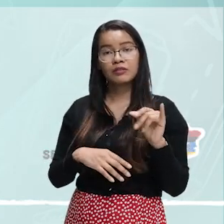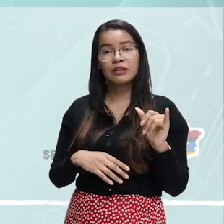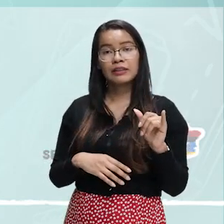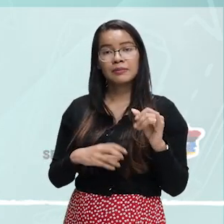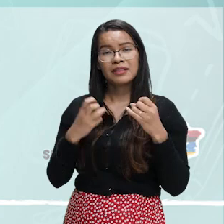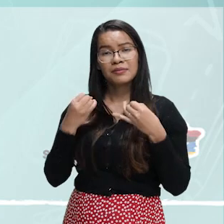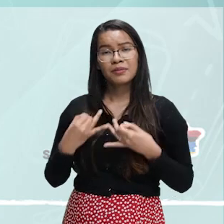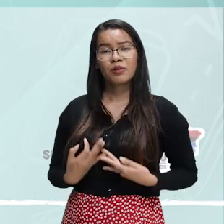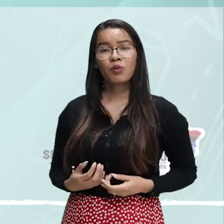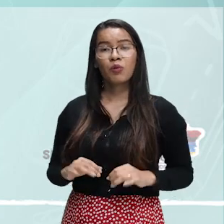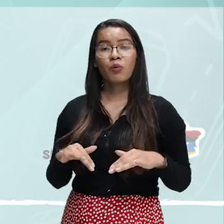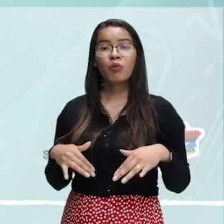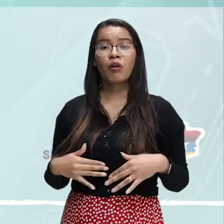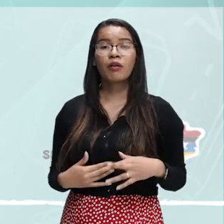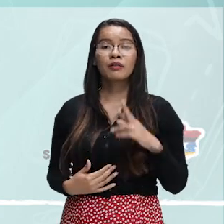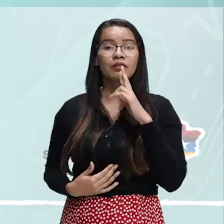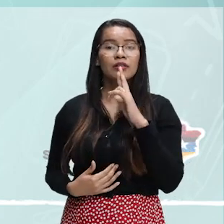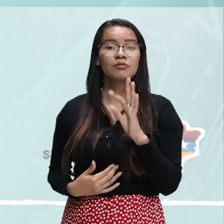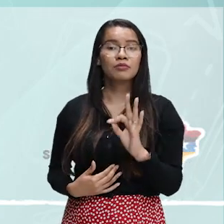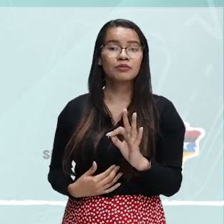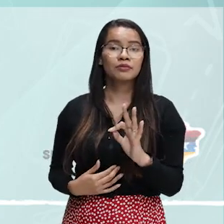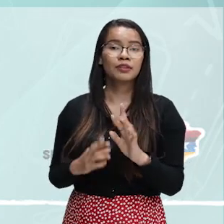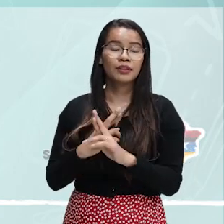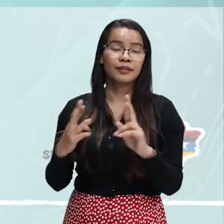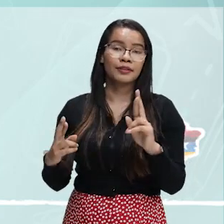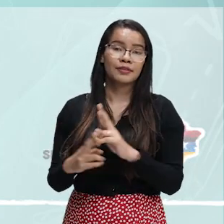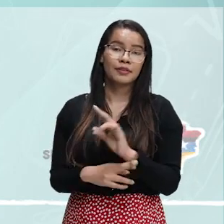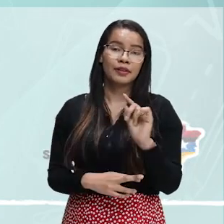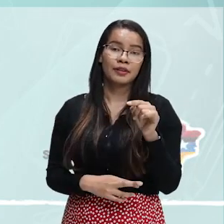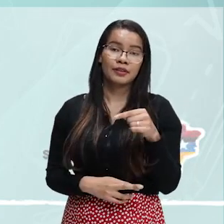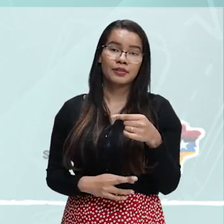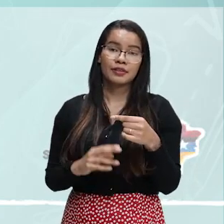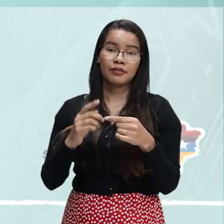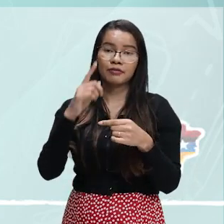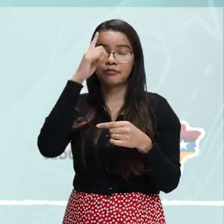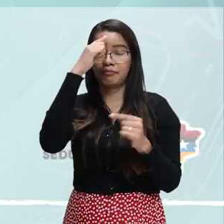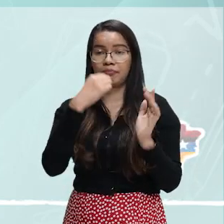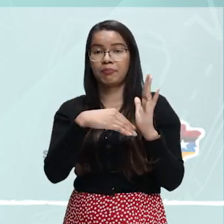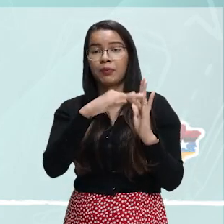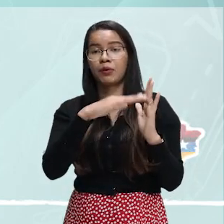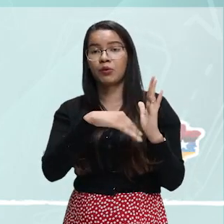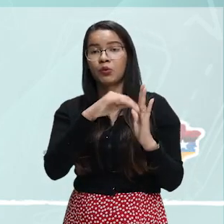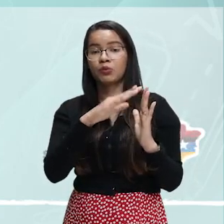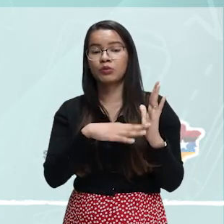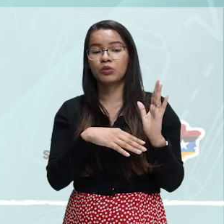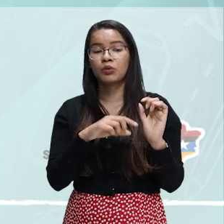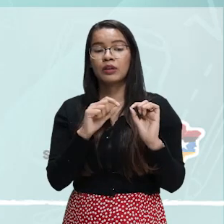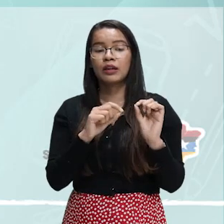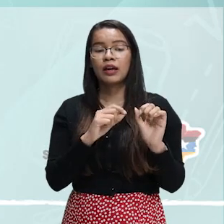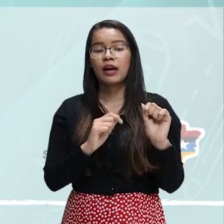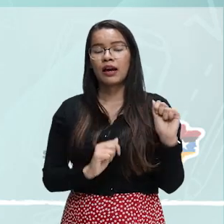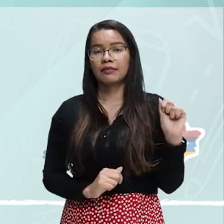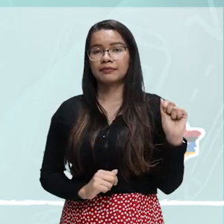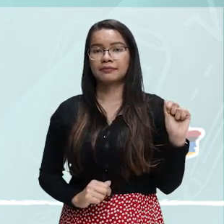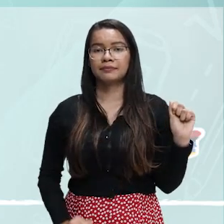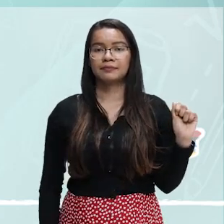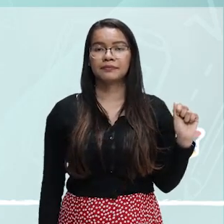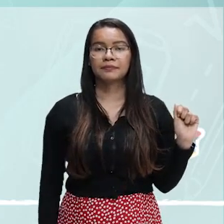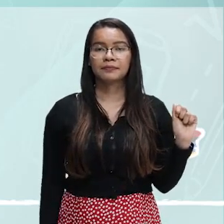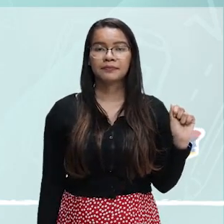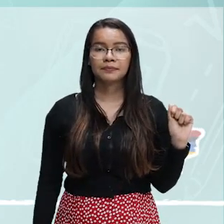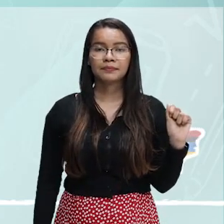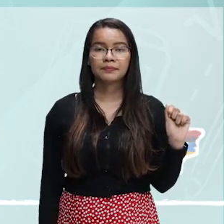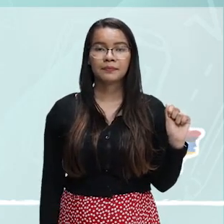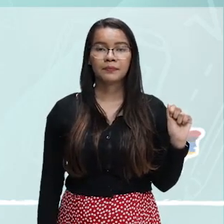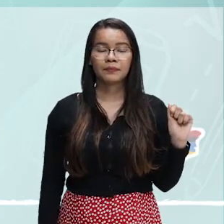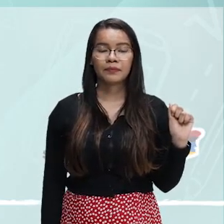posso marcar como correto em relação a essa ilustração. Que apresenta detalhes ausentes na cena descrita